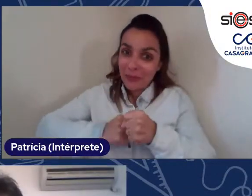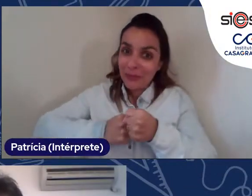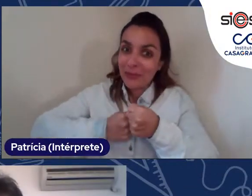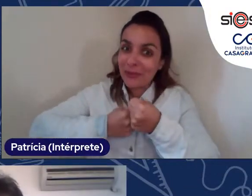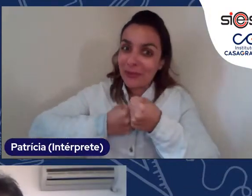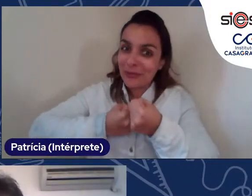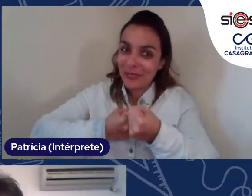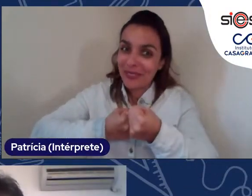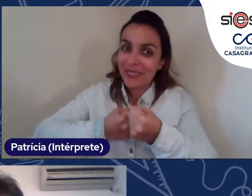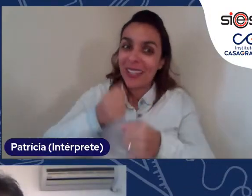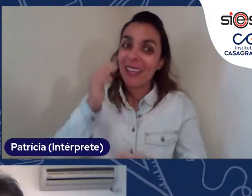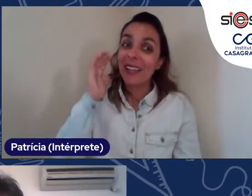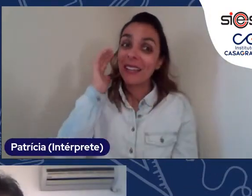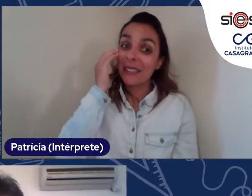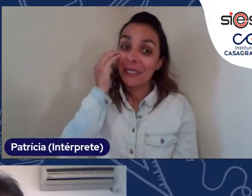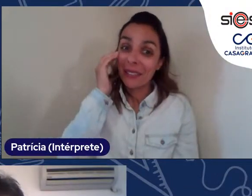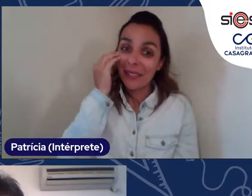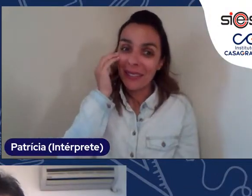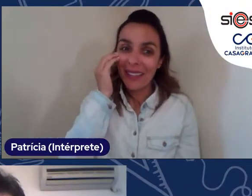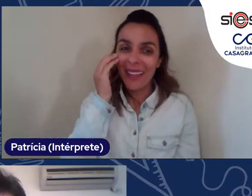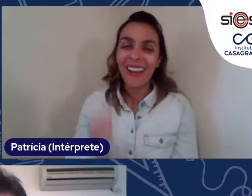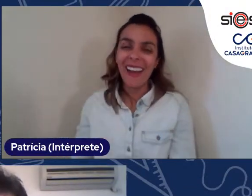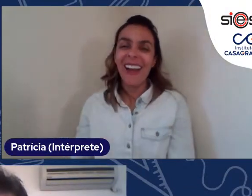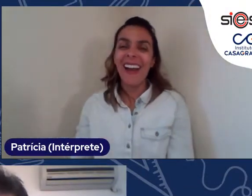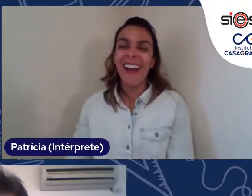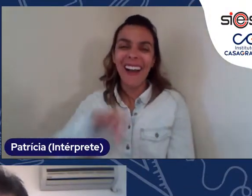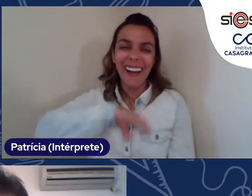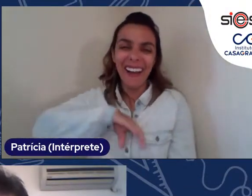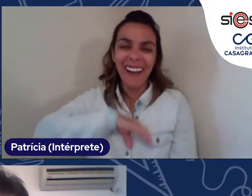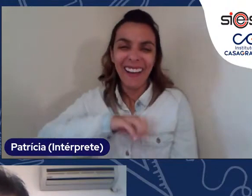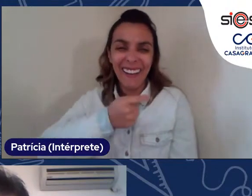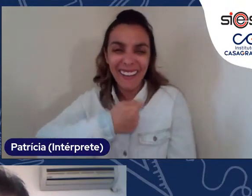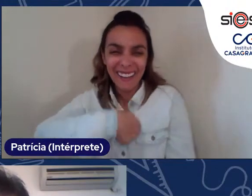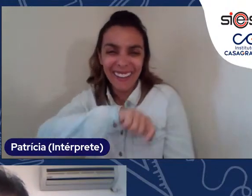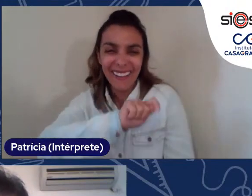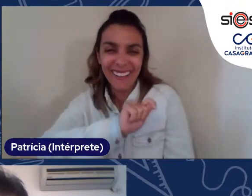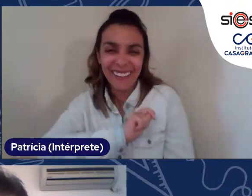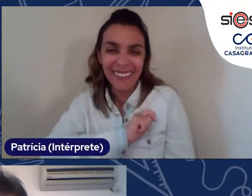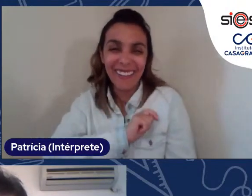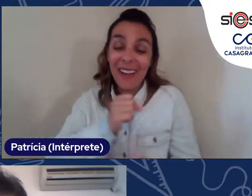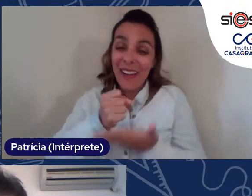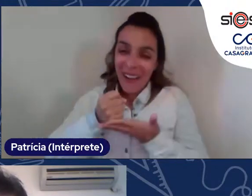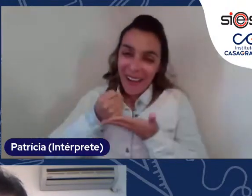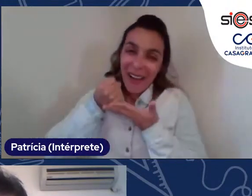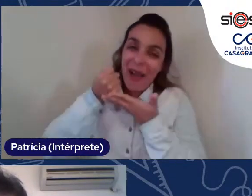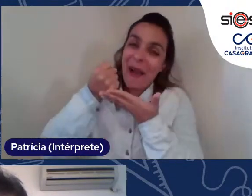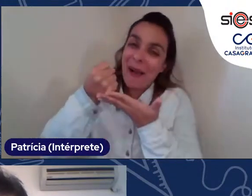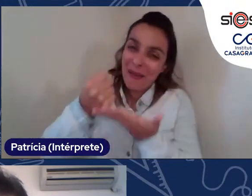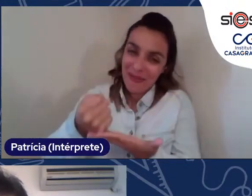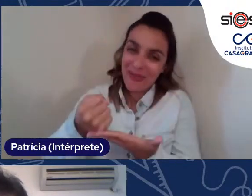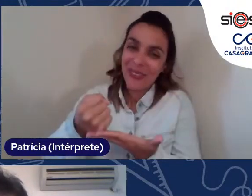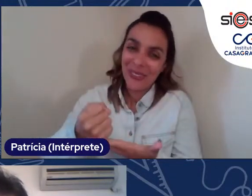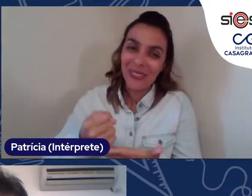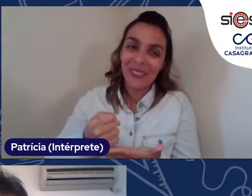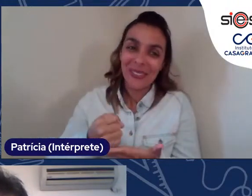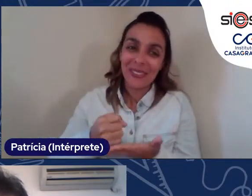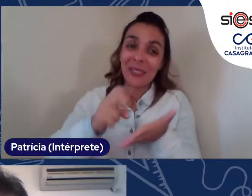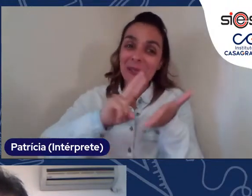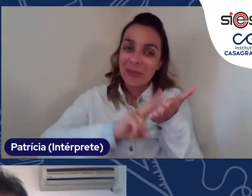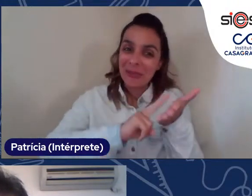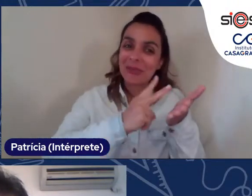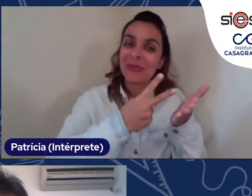tratar de entender el portuñol, pero también tuvimos un gran apoyo de de la traductora y